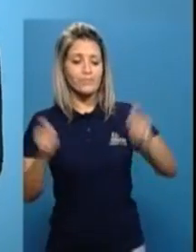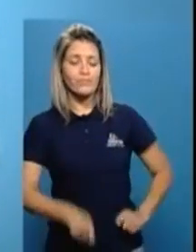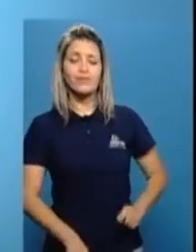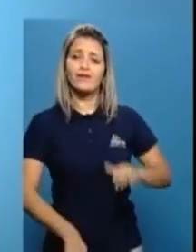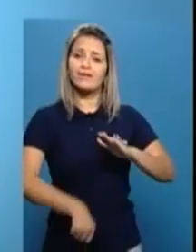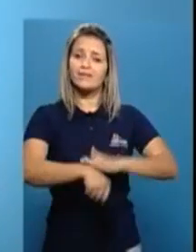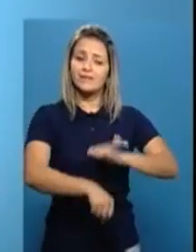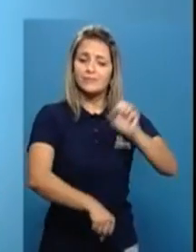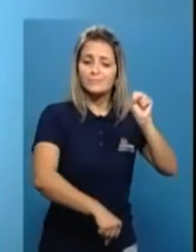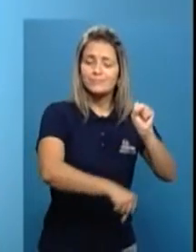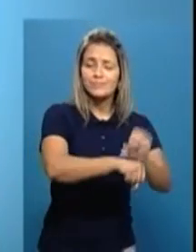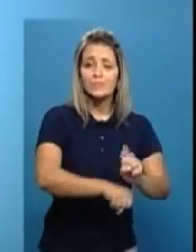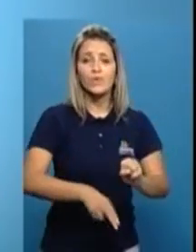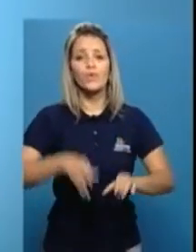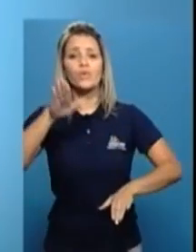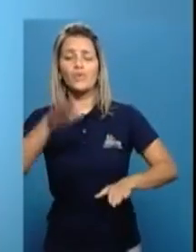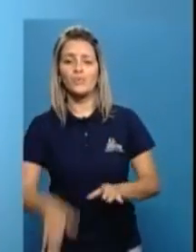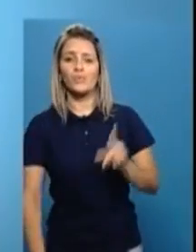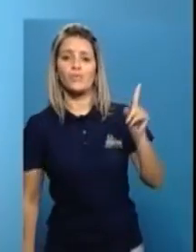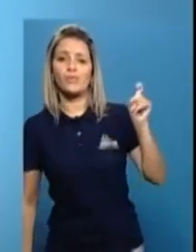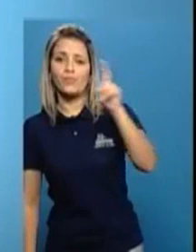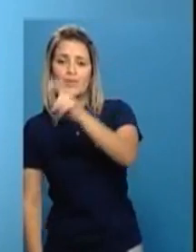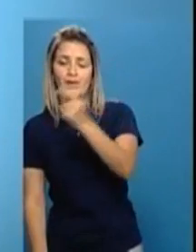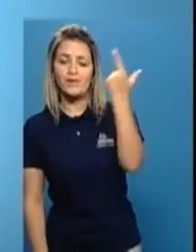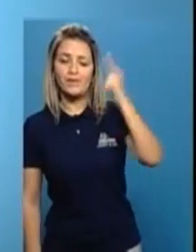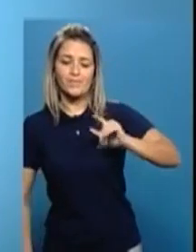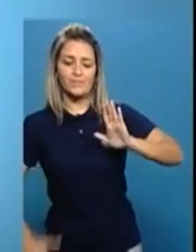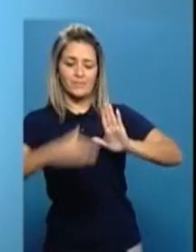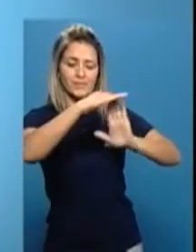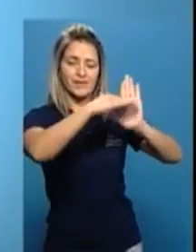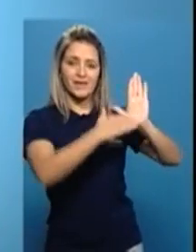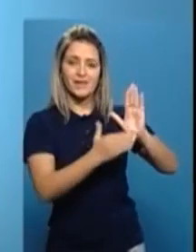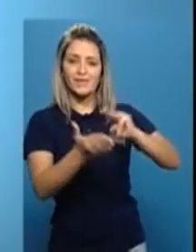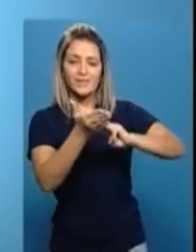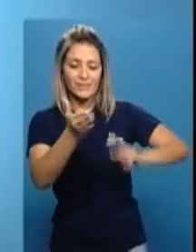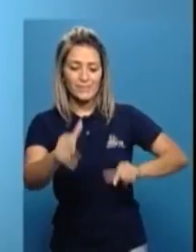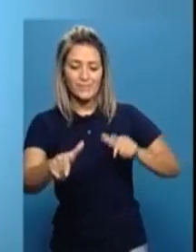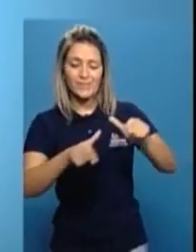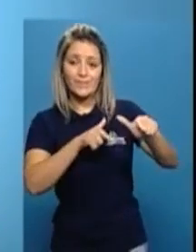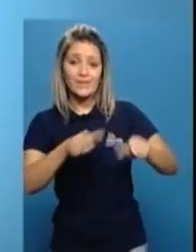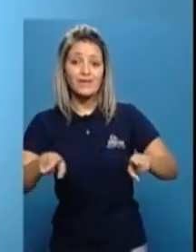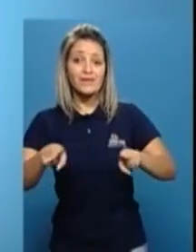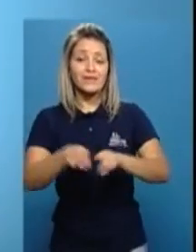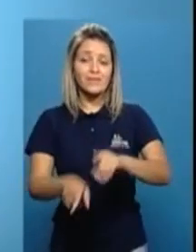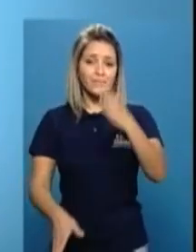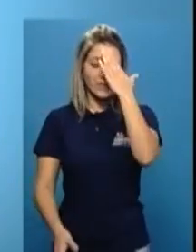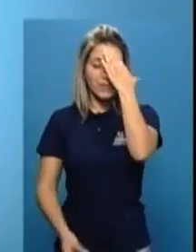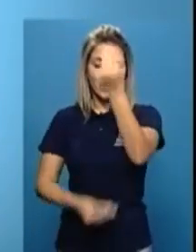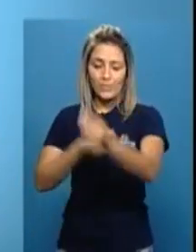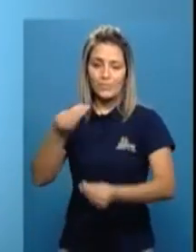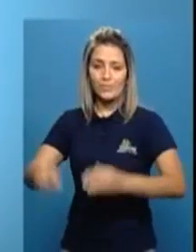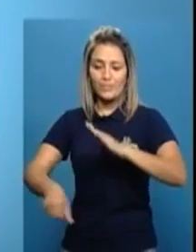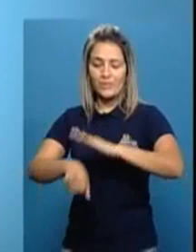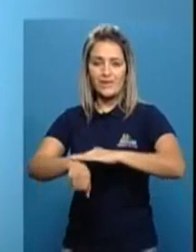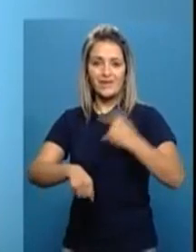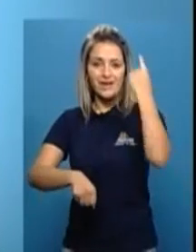ociosa ou uma dificuldade para padronizar os seus métodos de trabalho e o seu tempo de produção.